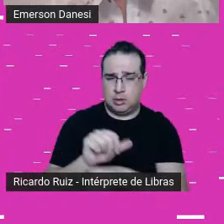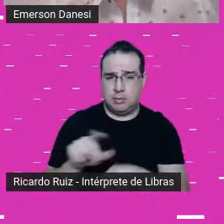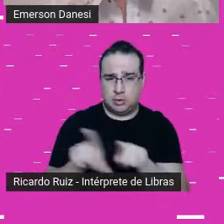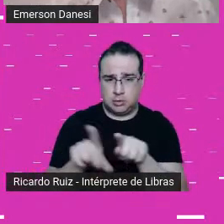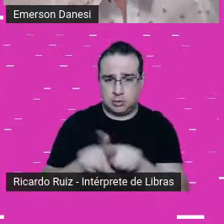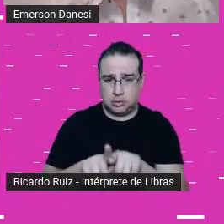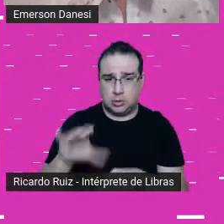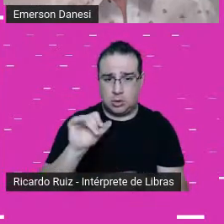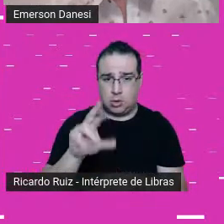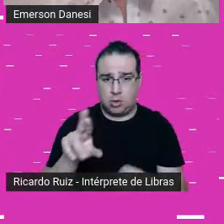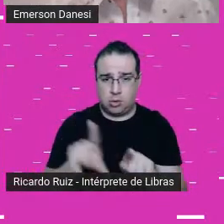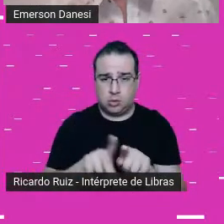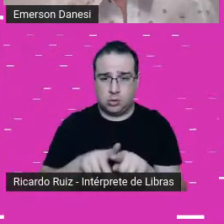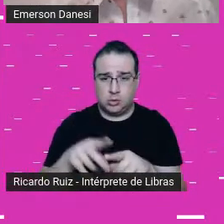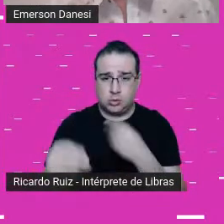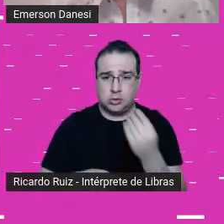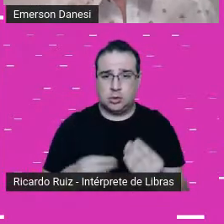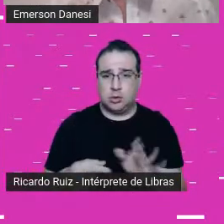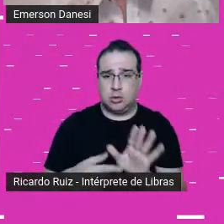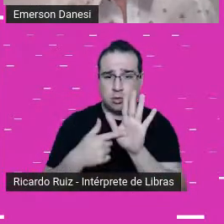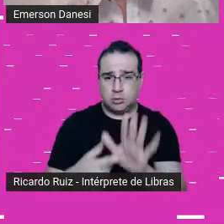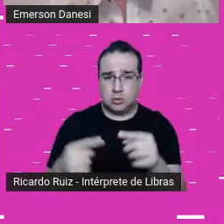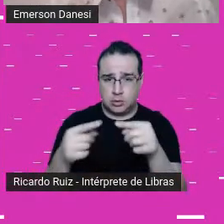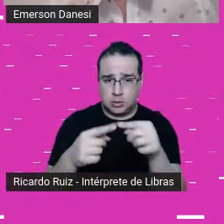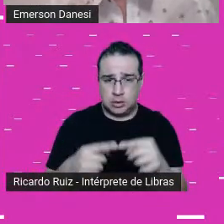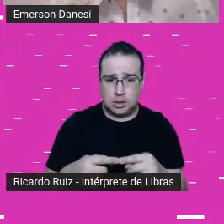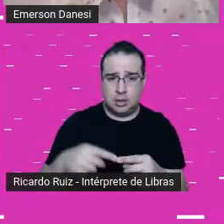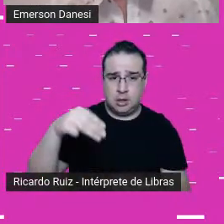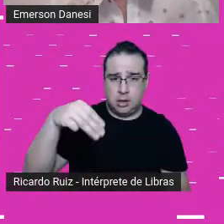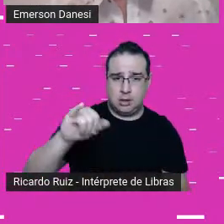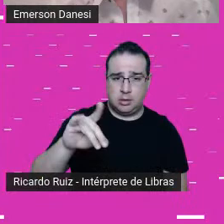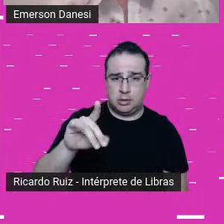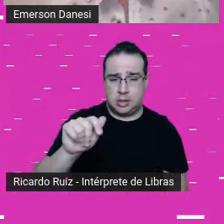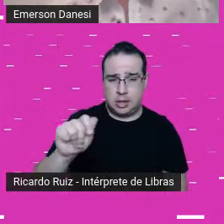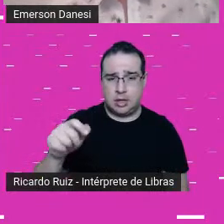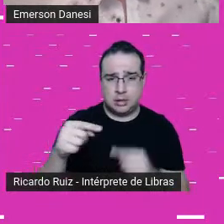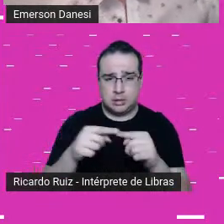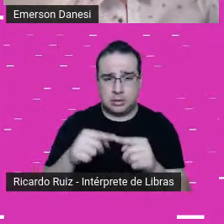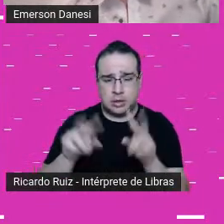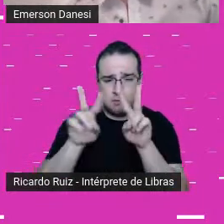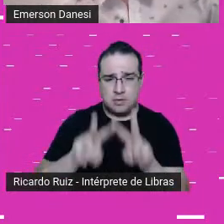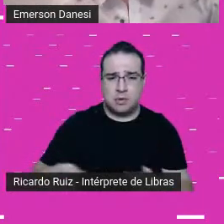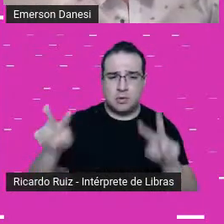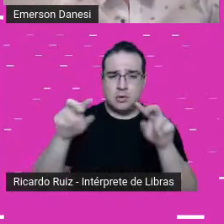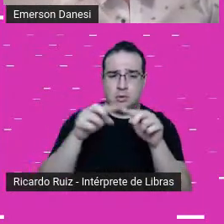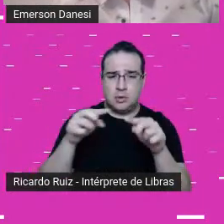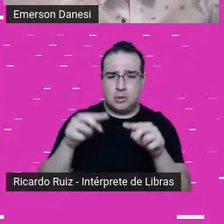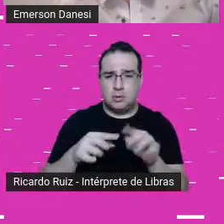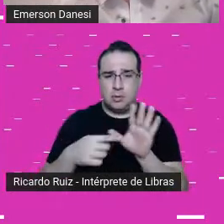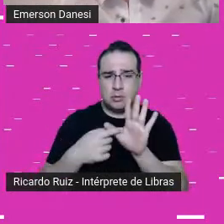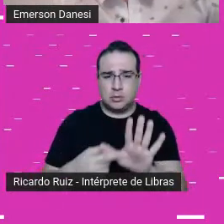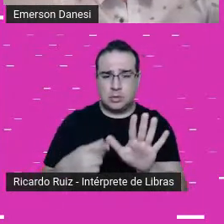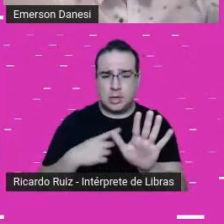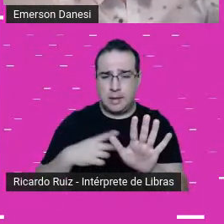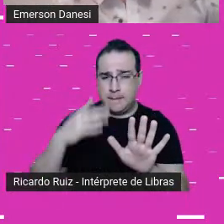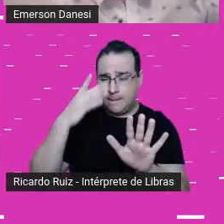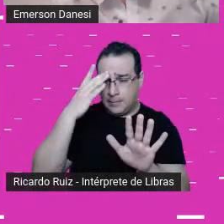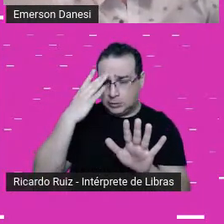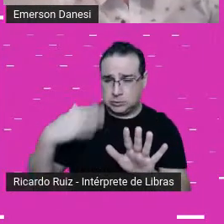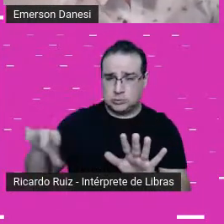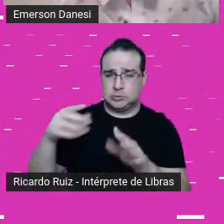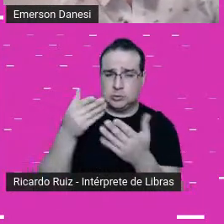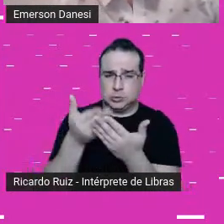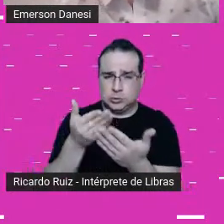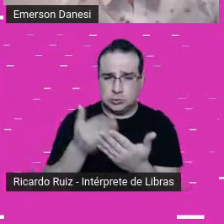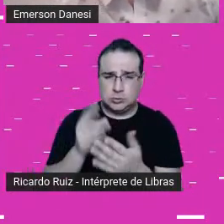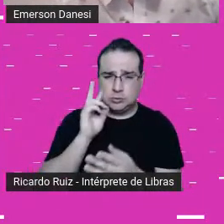também as próprias expressões da Medeia, então visualmente, a gente estudou e